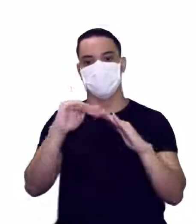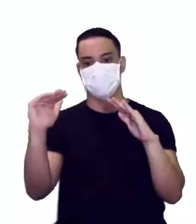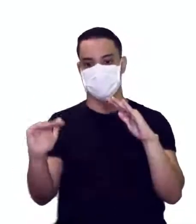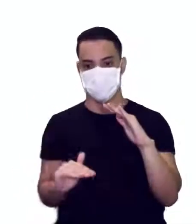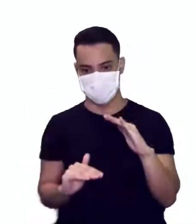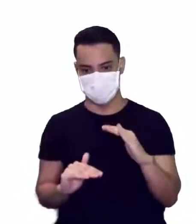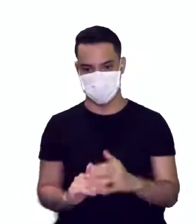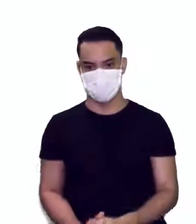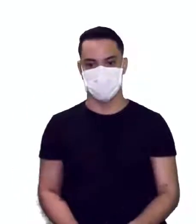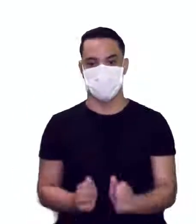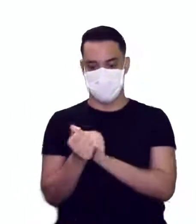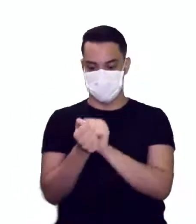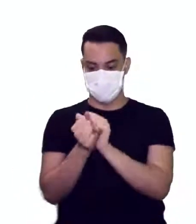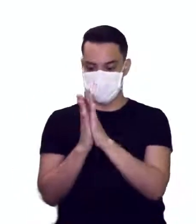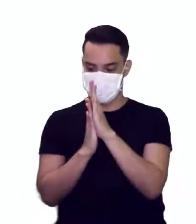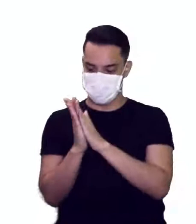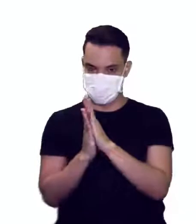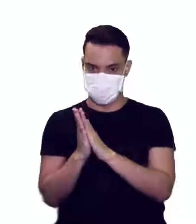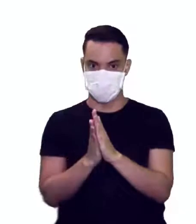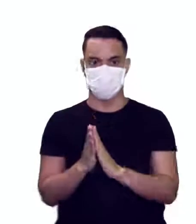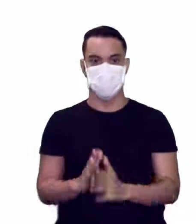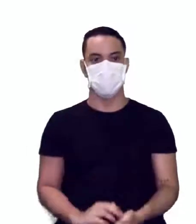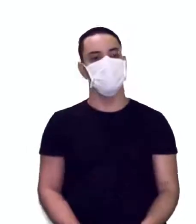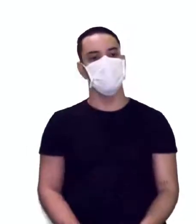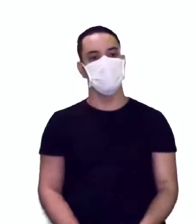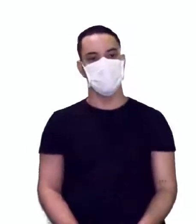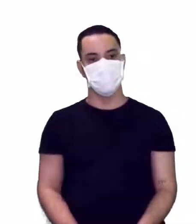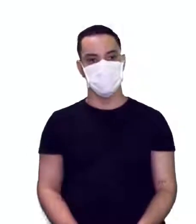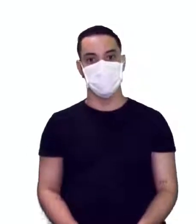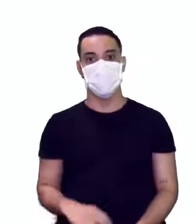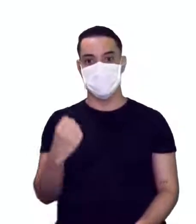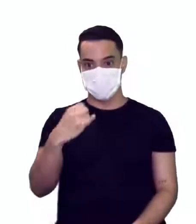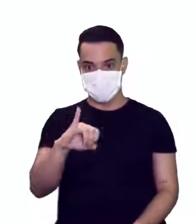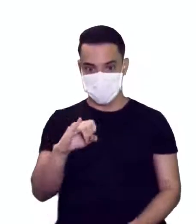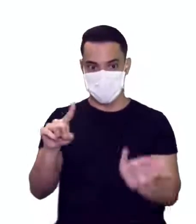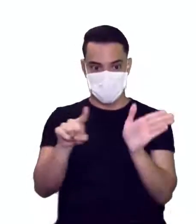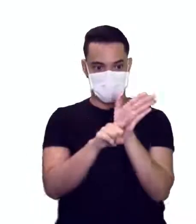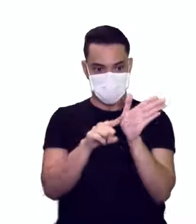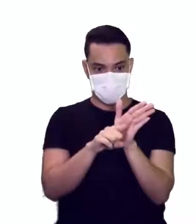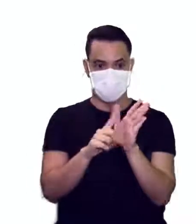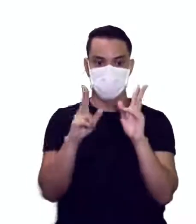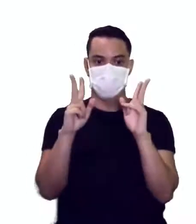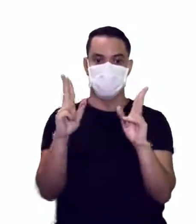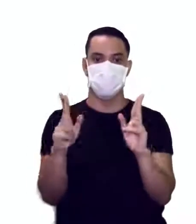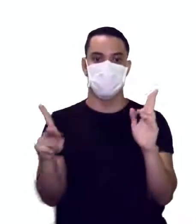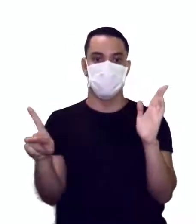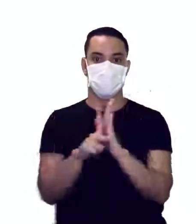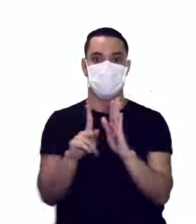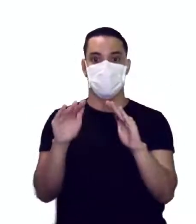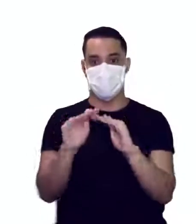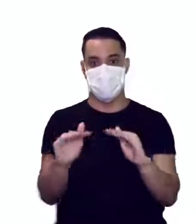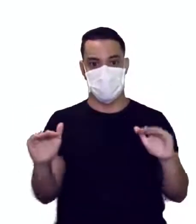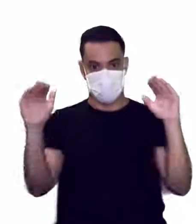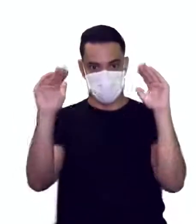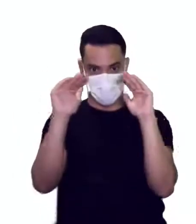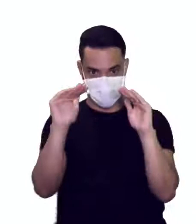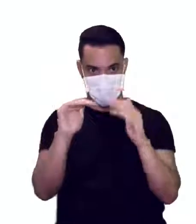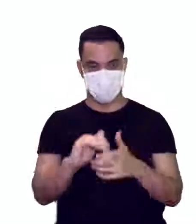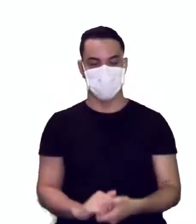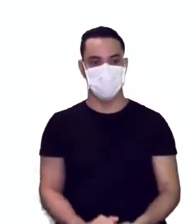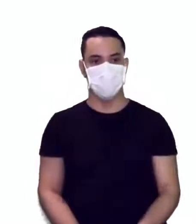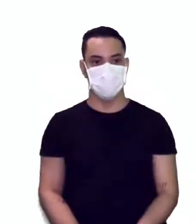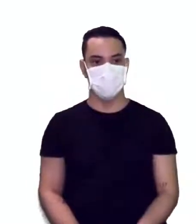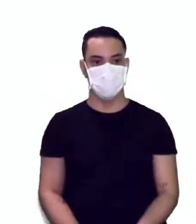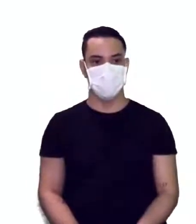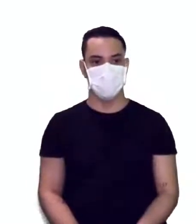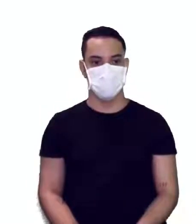abaixo, tá, pessoal? E com cargas negativas quando atritadas por um que está acima, tá bom? Então, ali